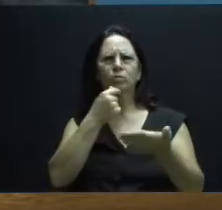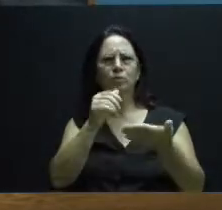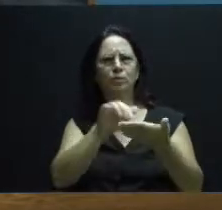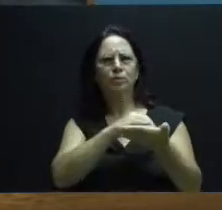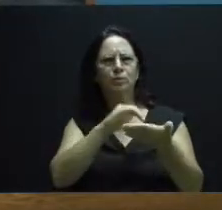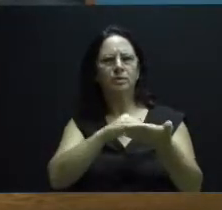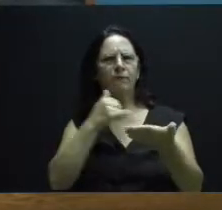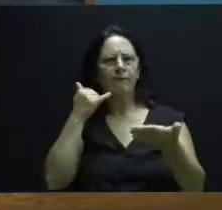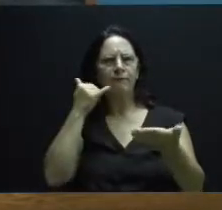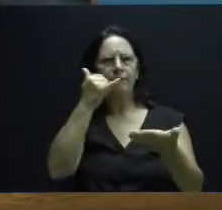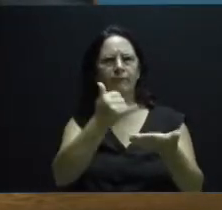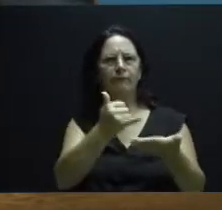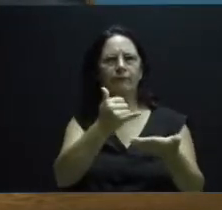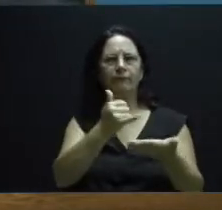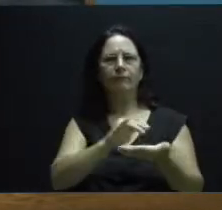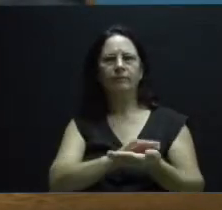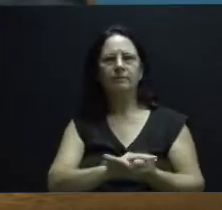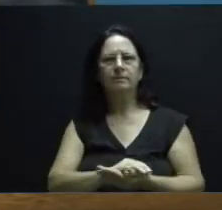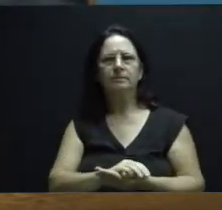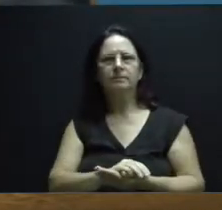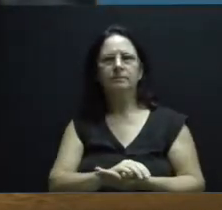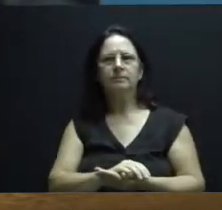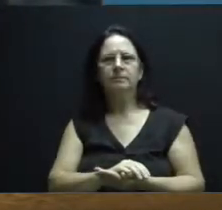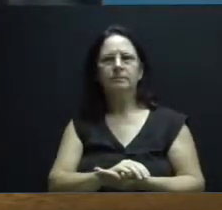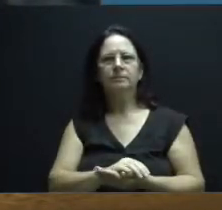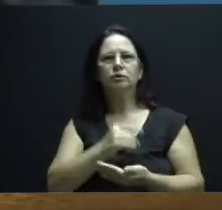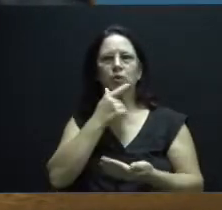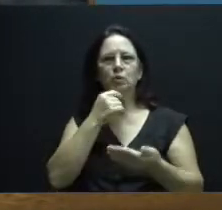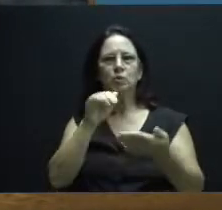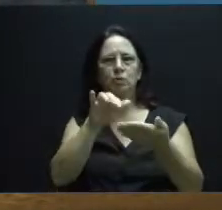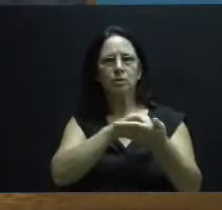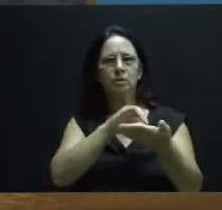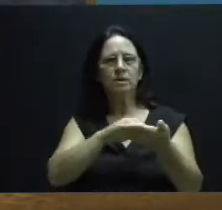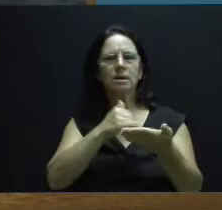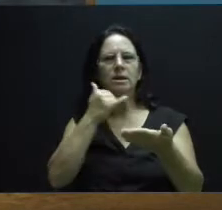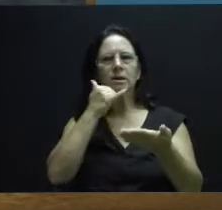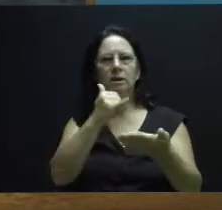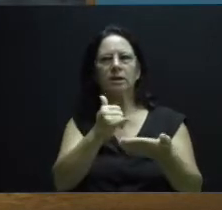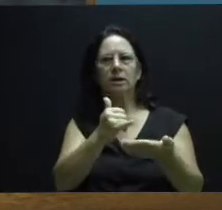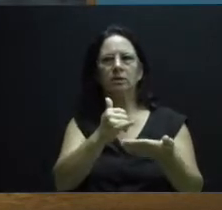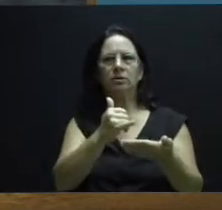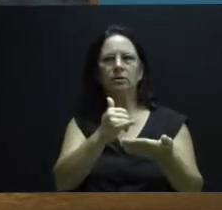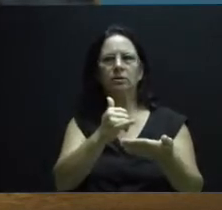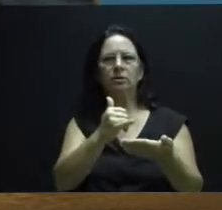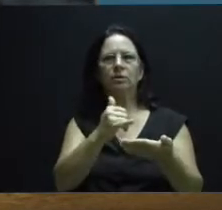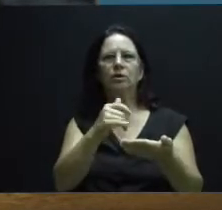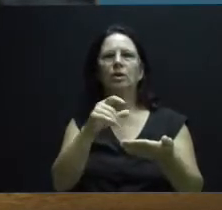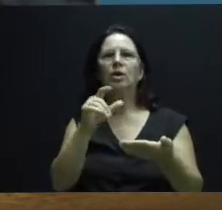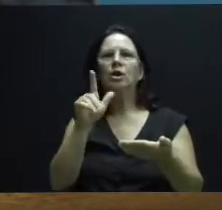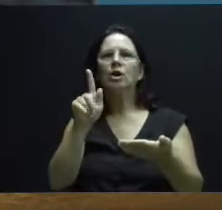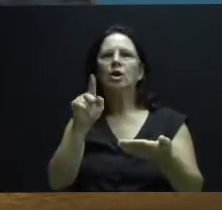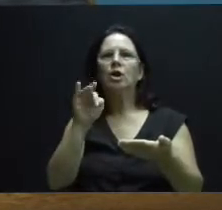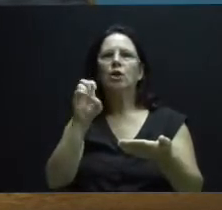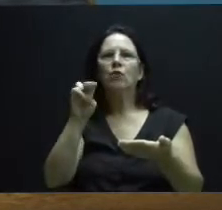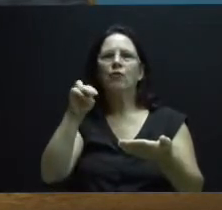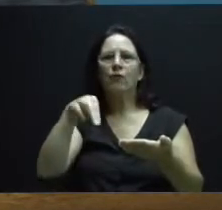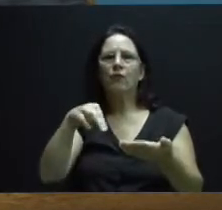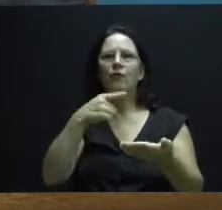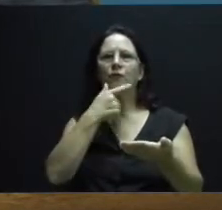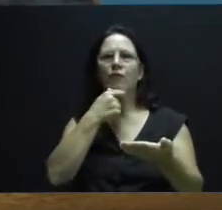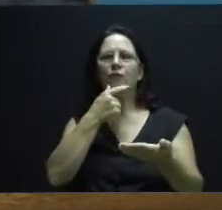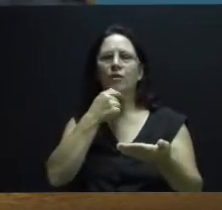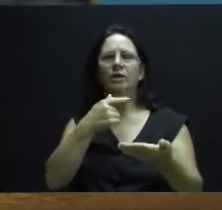sem citar nomes já citando o secretário vamos colocar aqui o gilvan guimarães eu estou